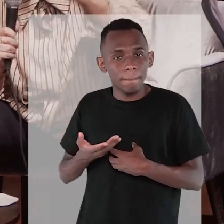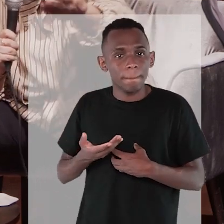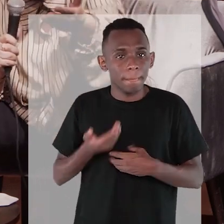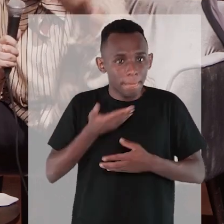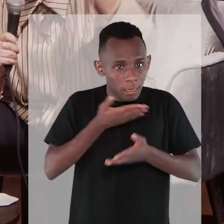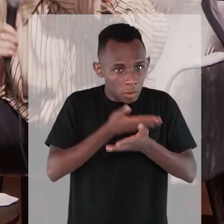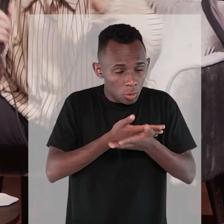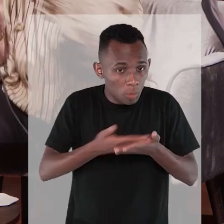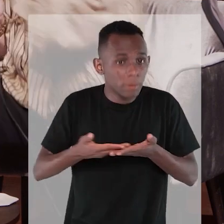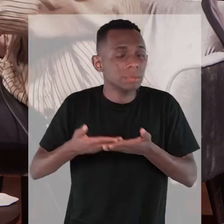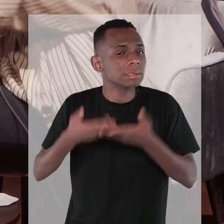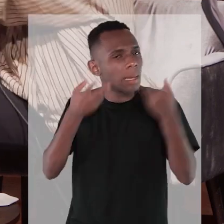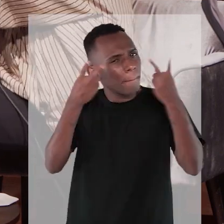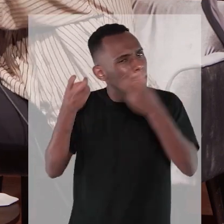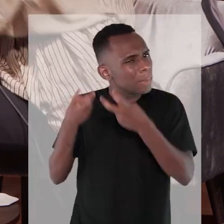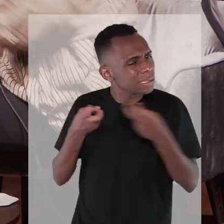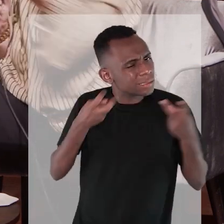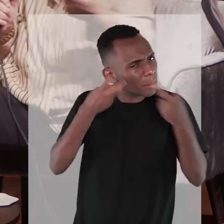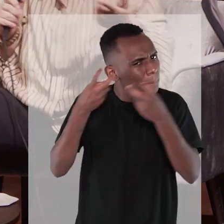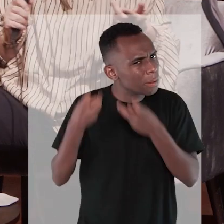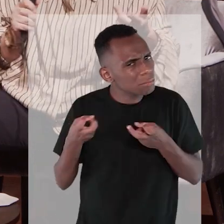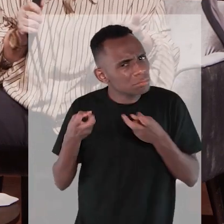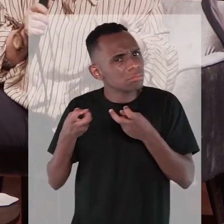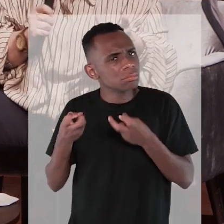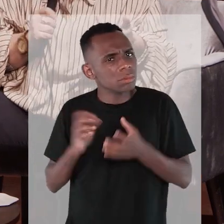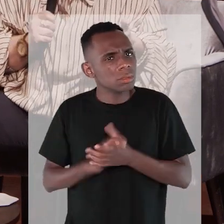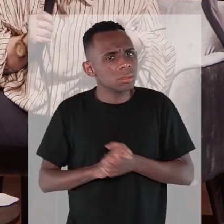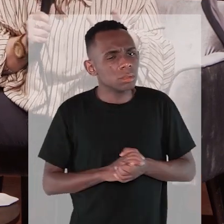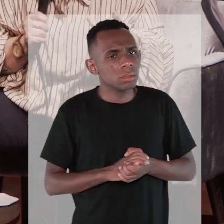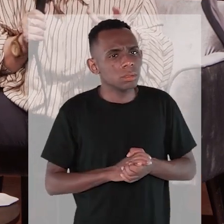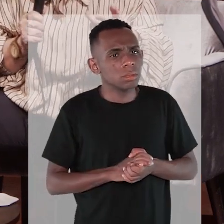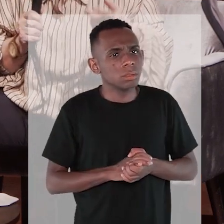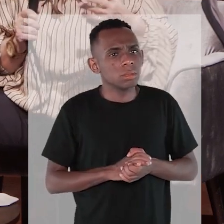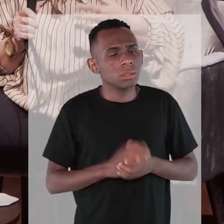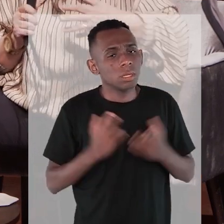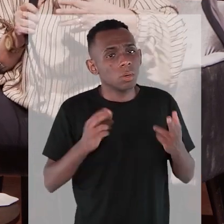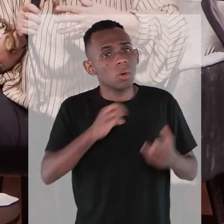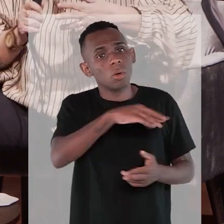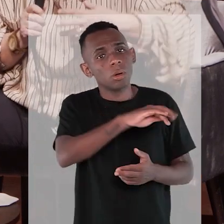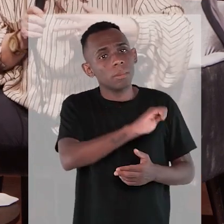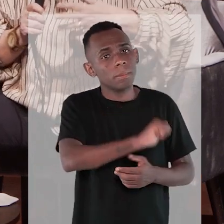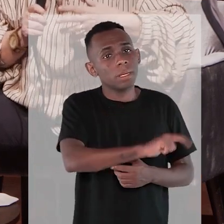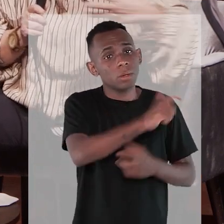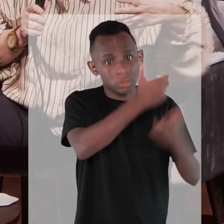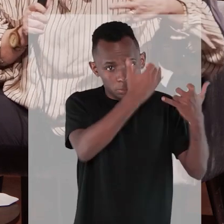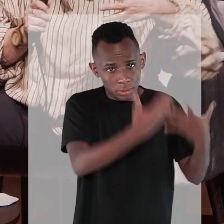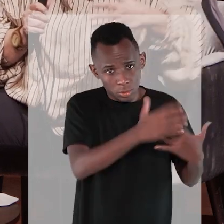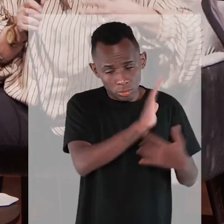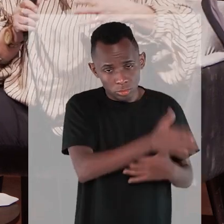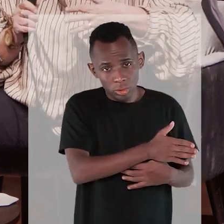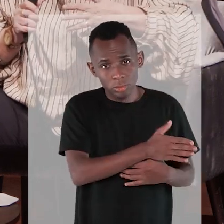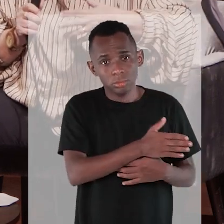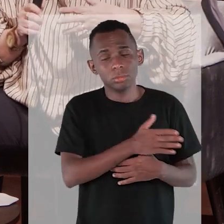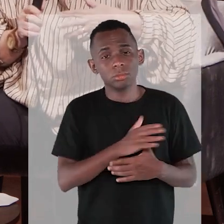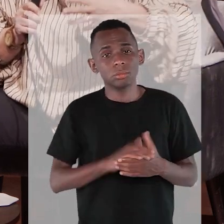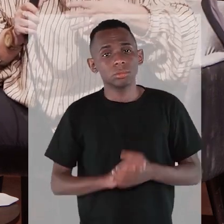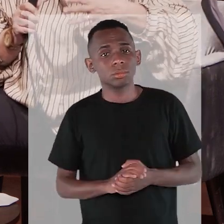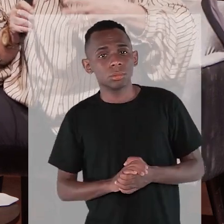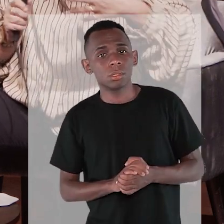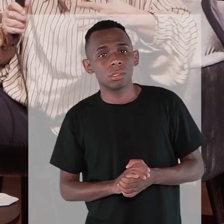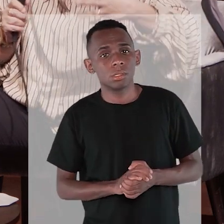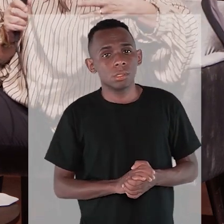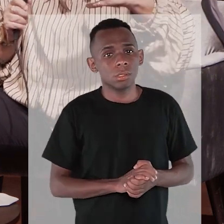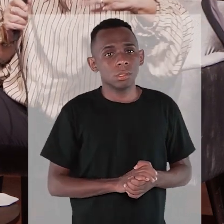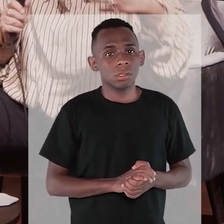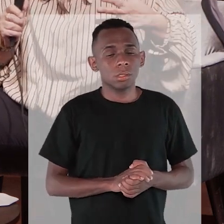eu começo a ouvir aquilo que o Miguel está falando, entendeu? Então, quando nós